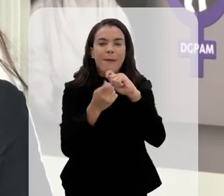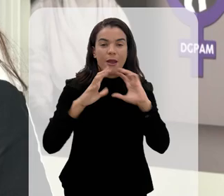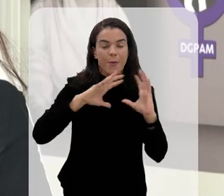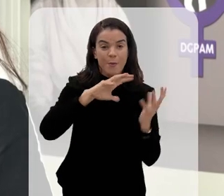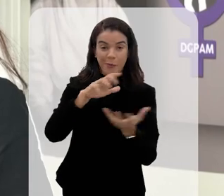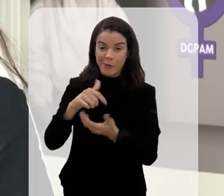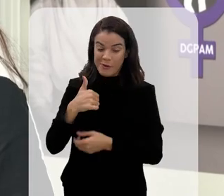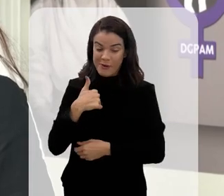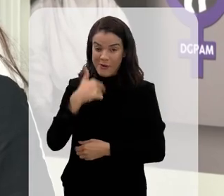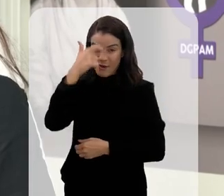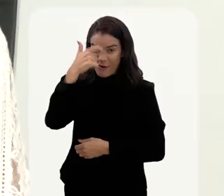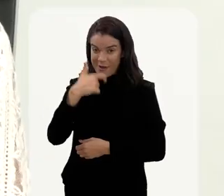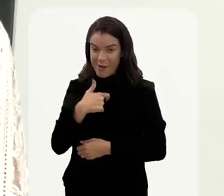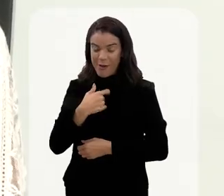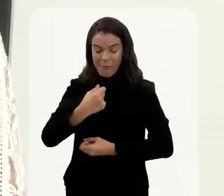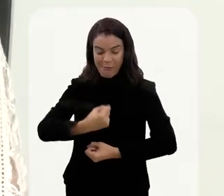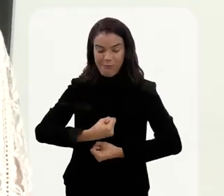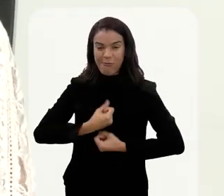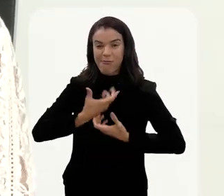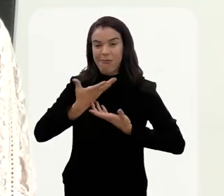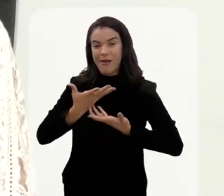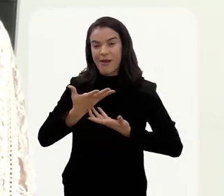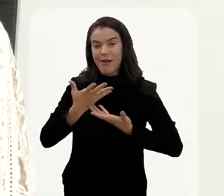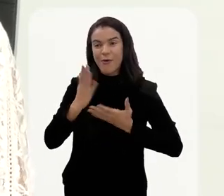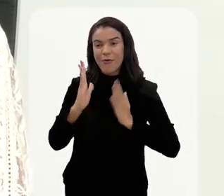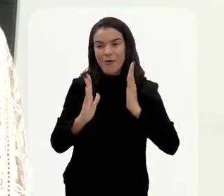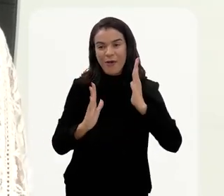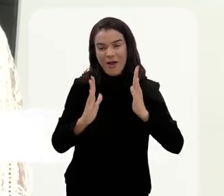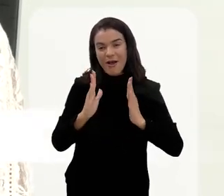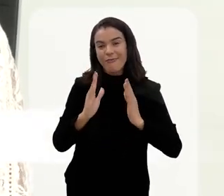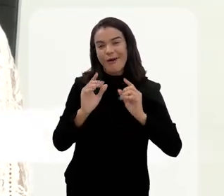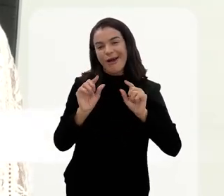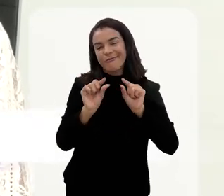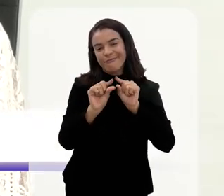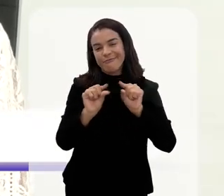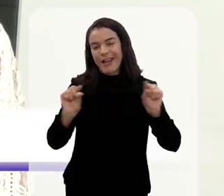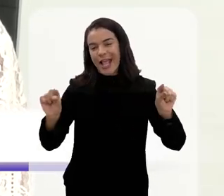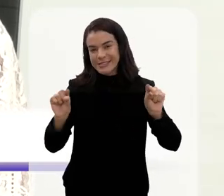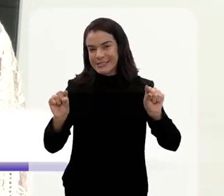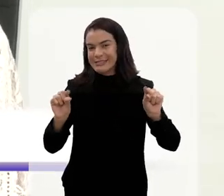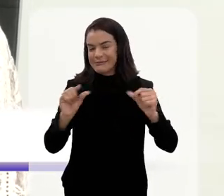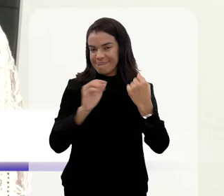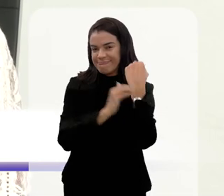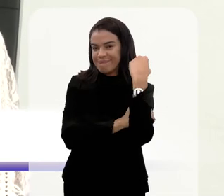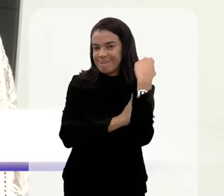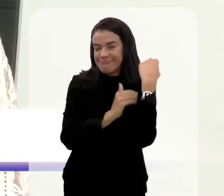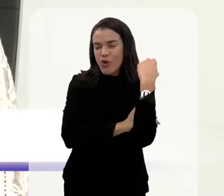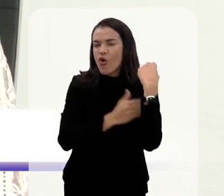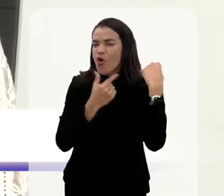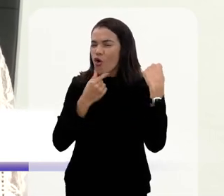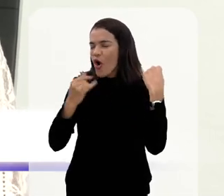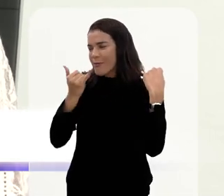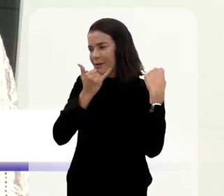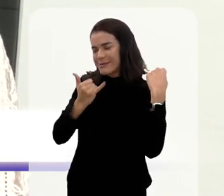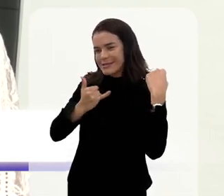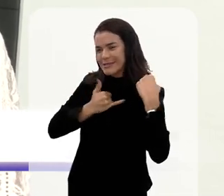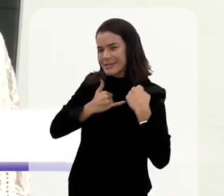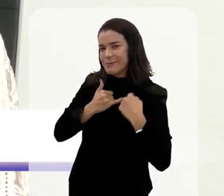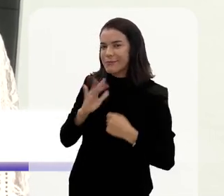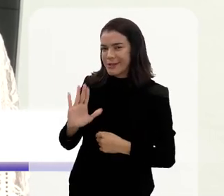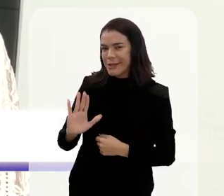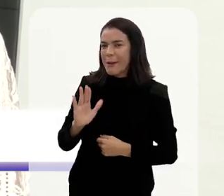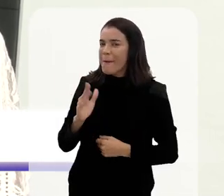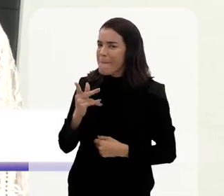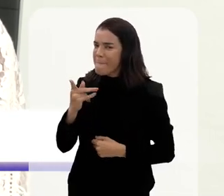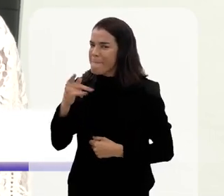mundo? Eu digo, então, uma frase bem feminista, né? Os homens que me